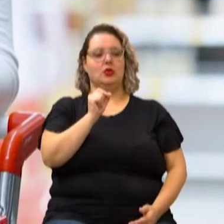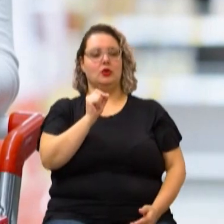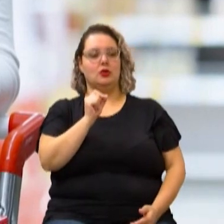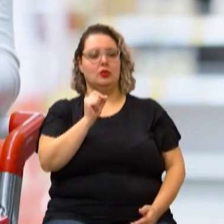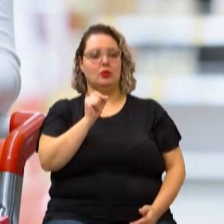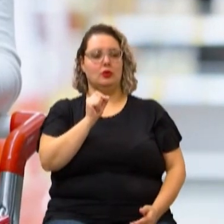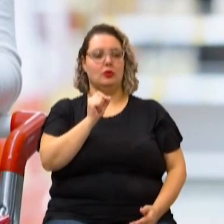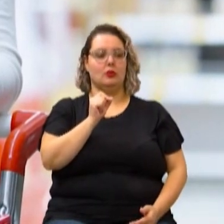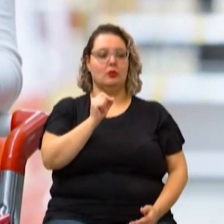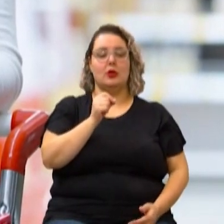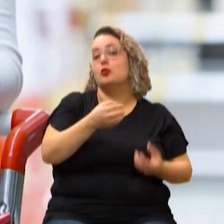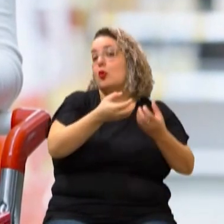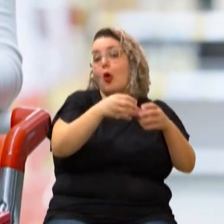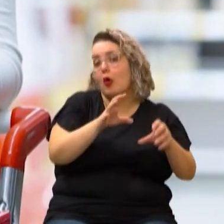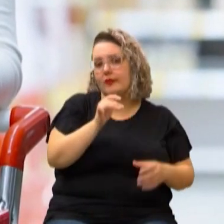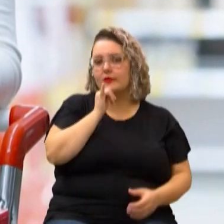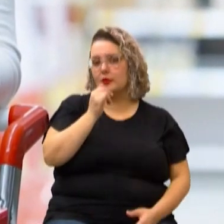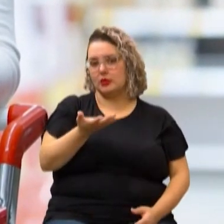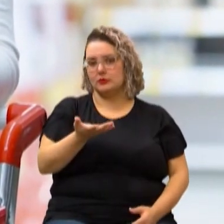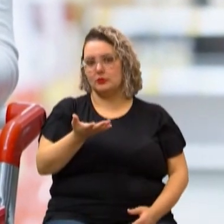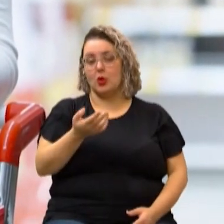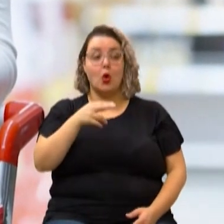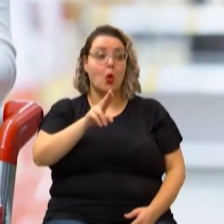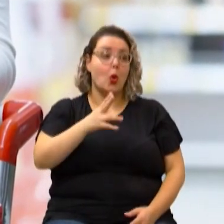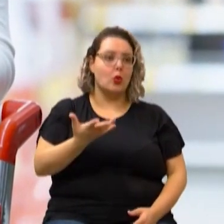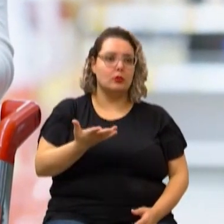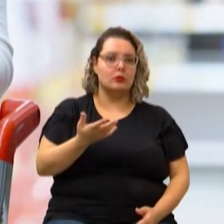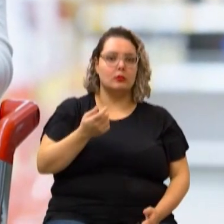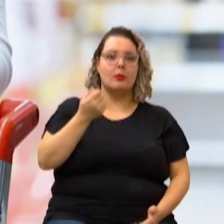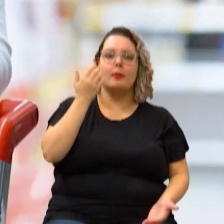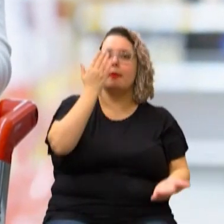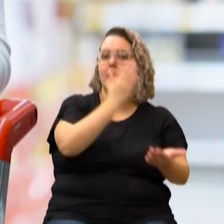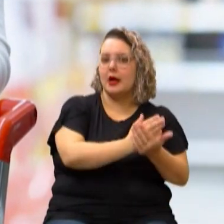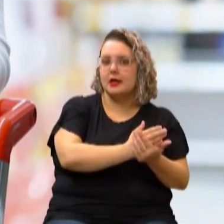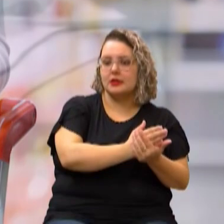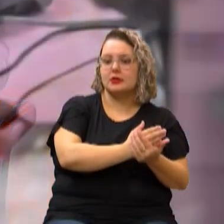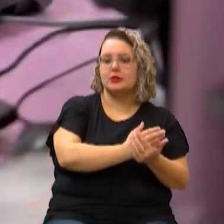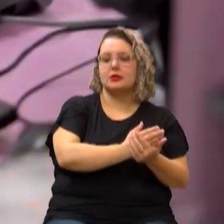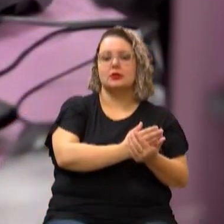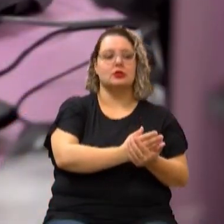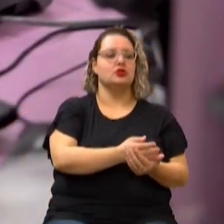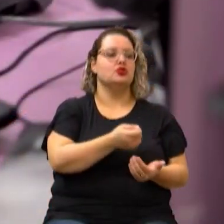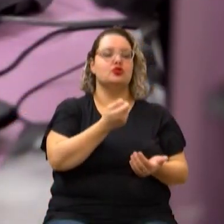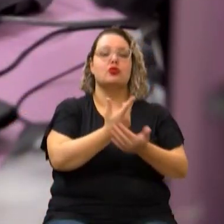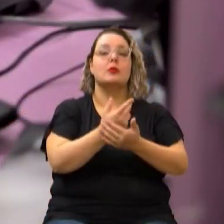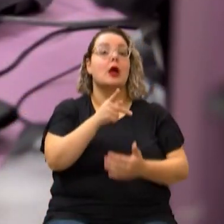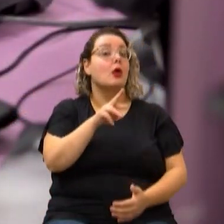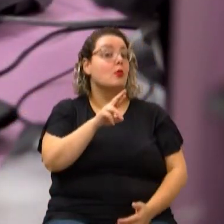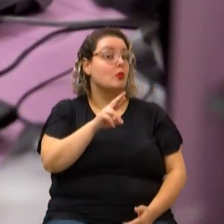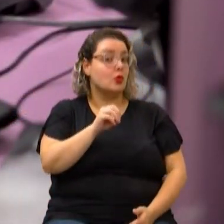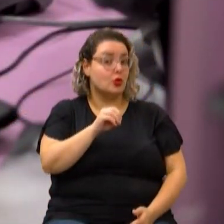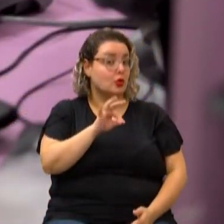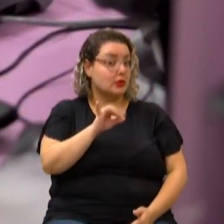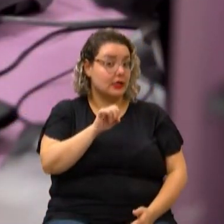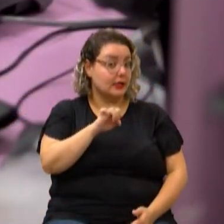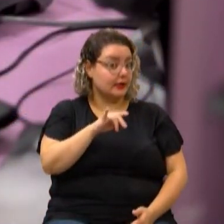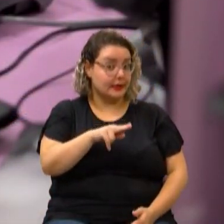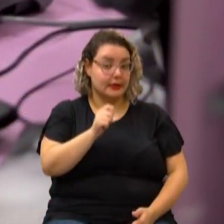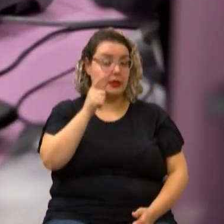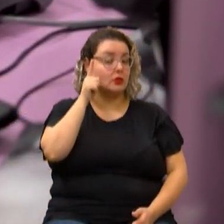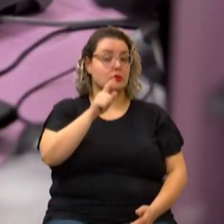vou no supermercado, eu consigo comprar, como comentamos, 2 quilos de arroz com o dinheiro que eu tenho. No próximo mês, o salário